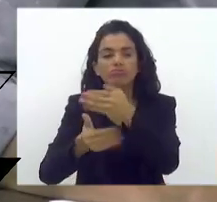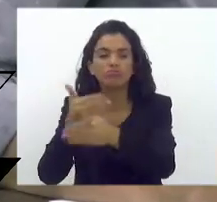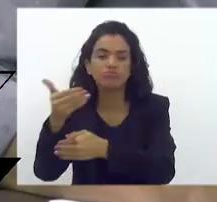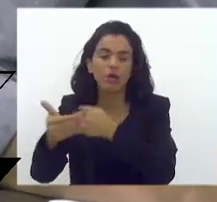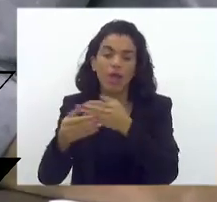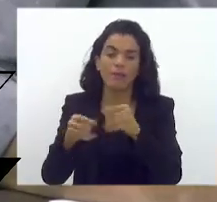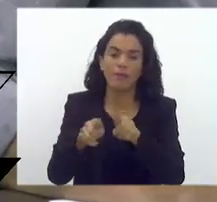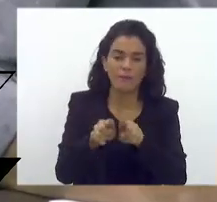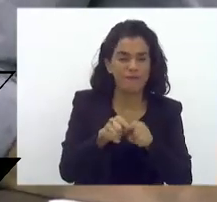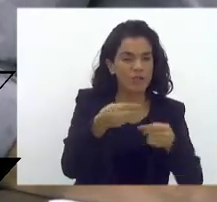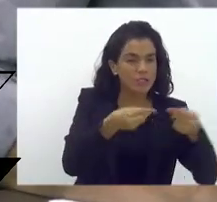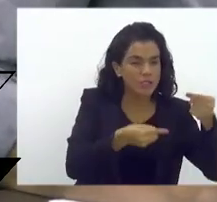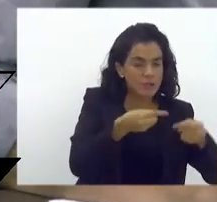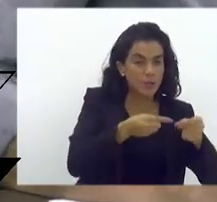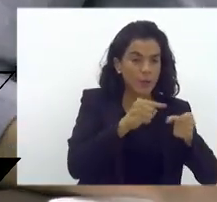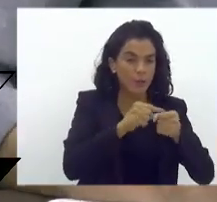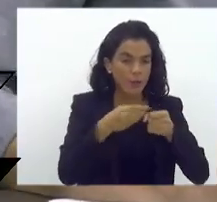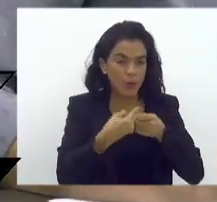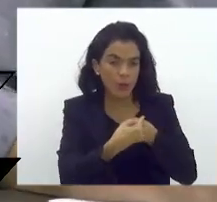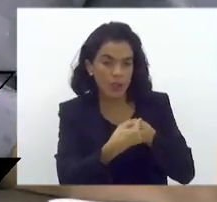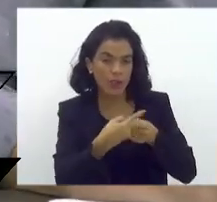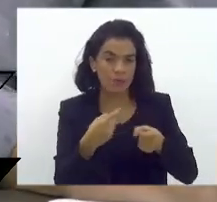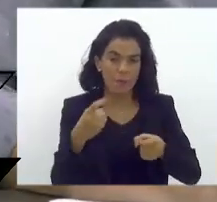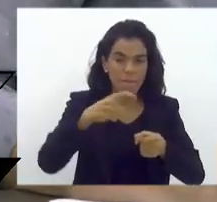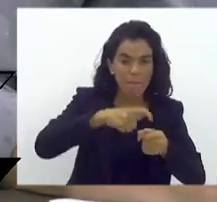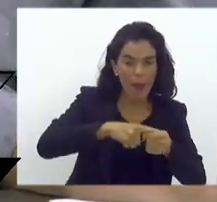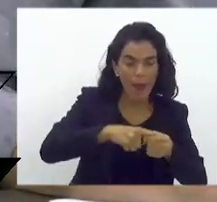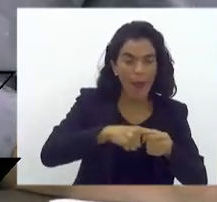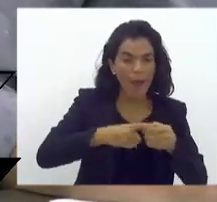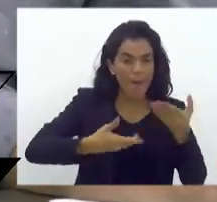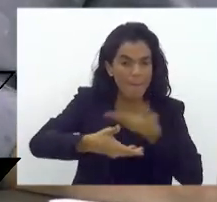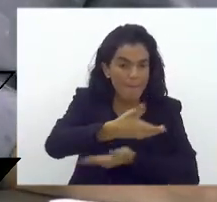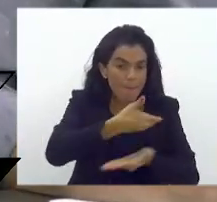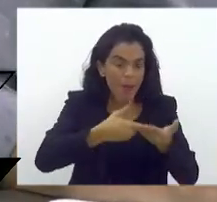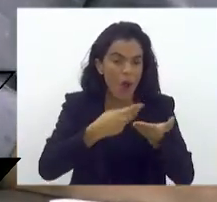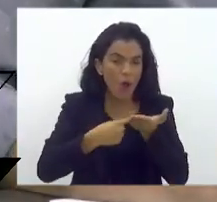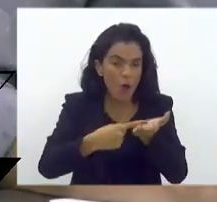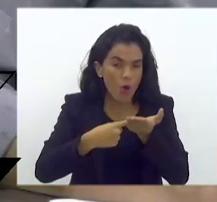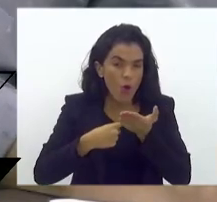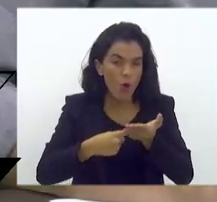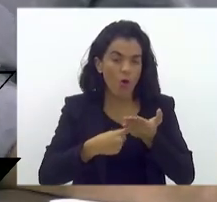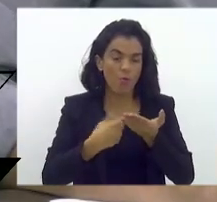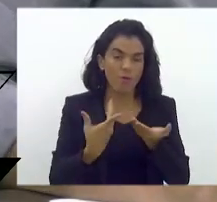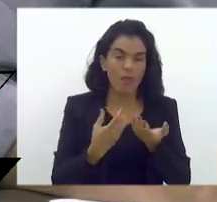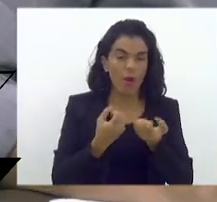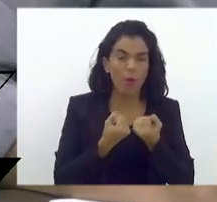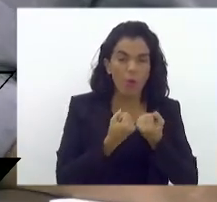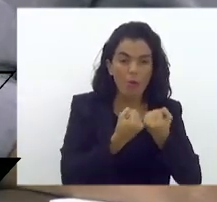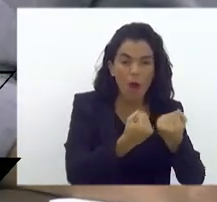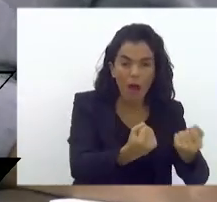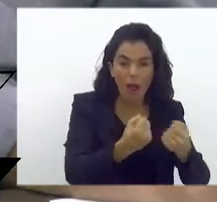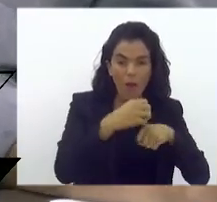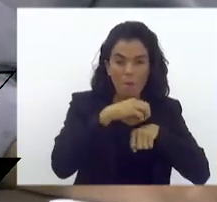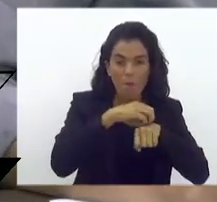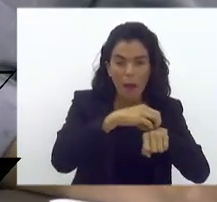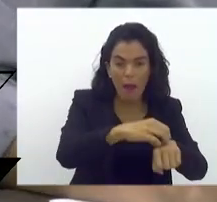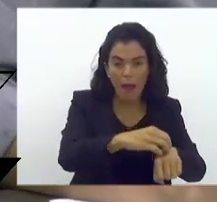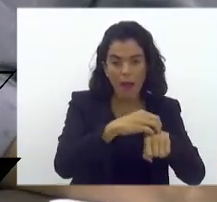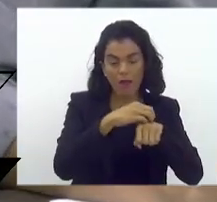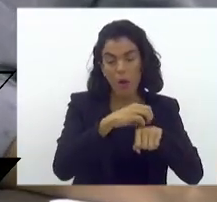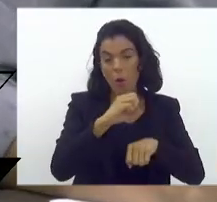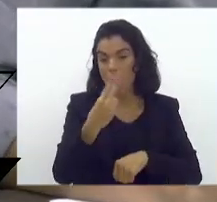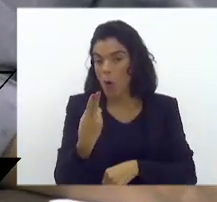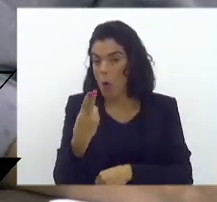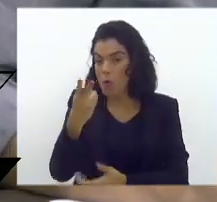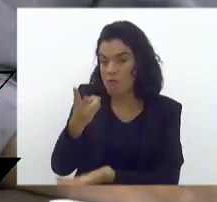levantado aqui, os municípios se consorciarem, combinar um equipamento fixo com móvel, ser, como disse agora o